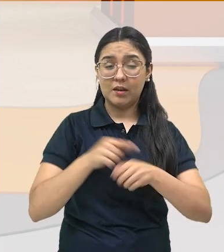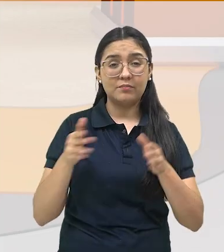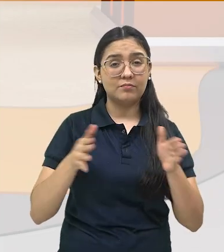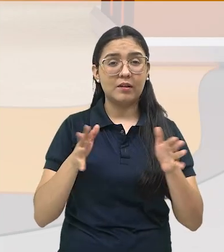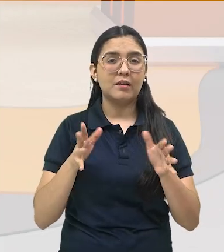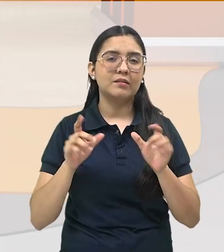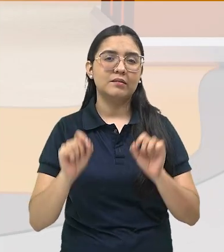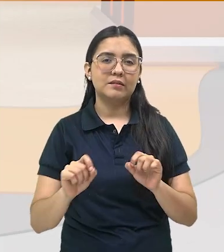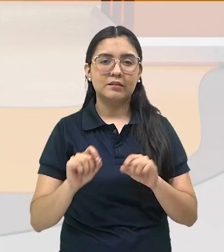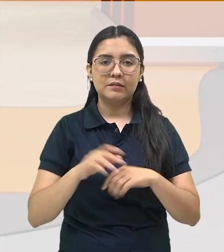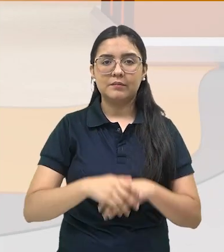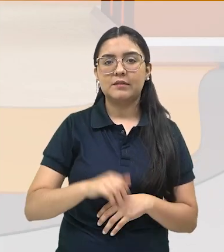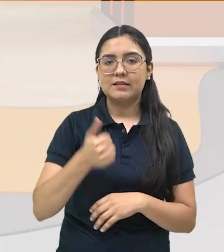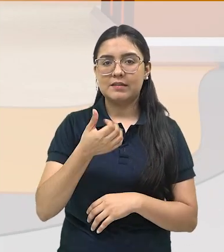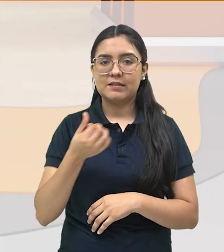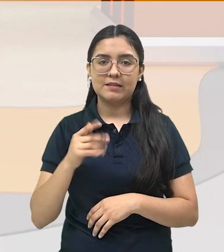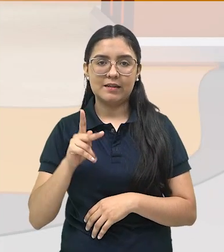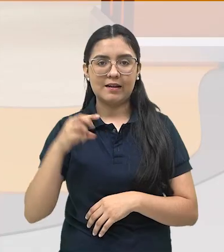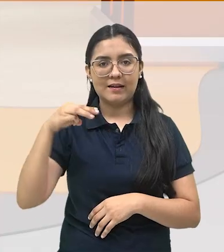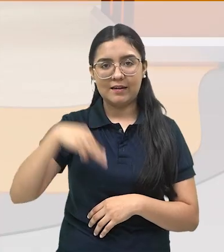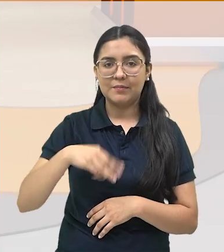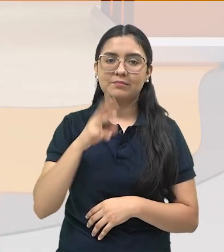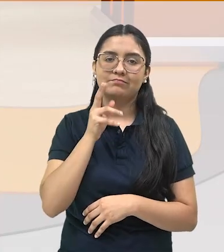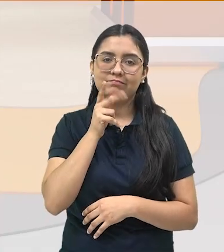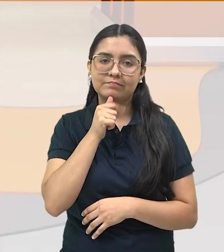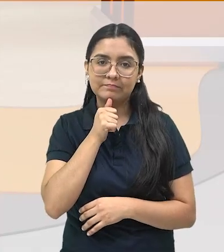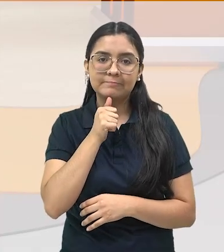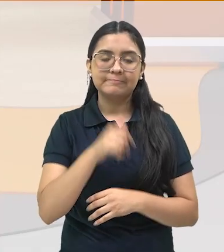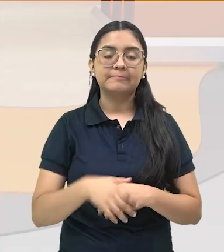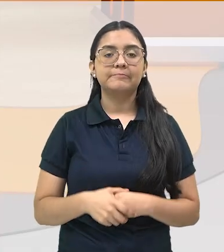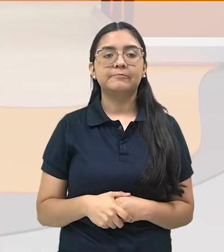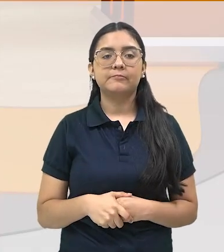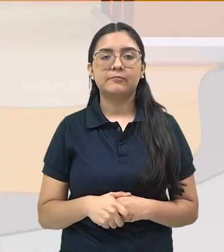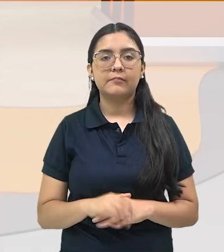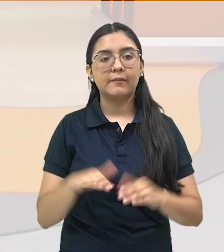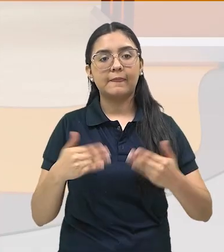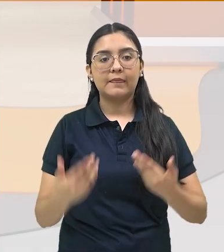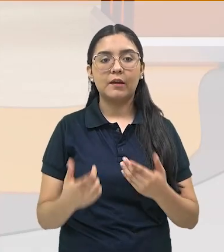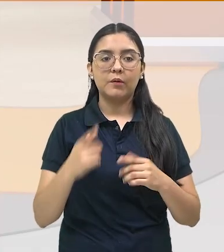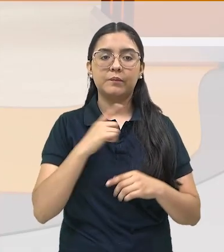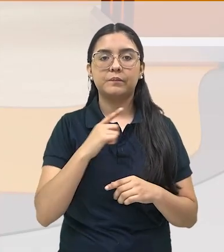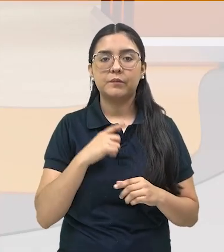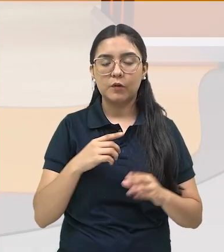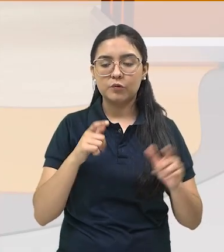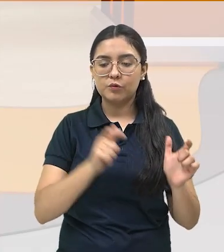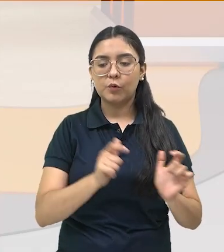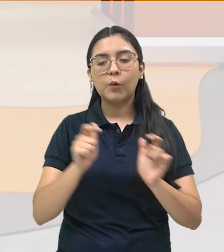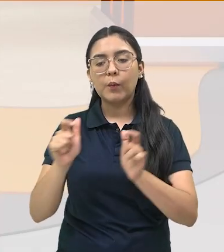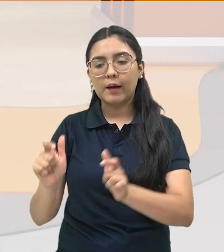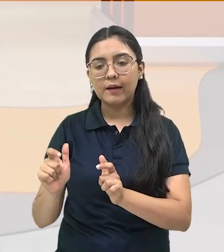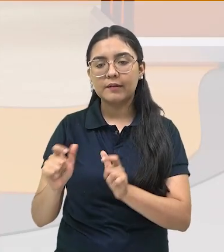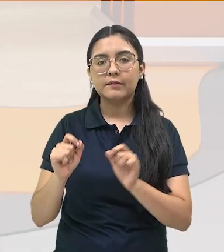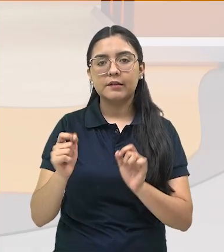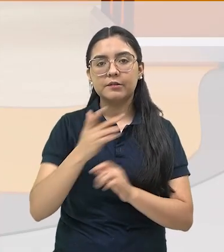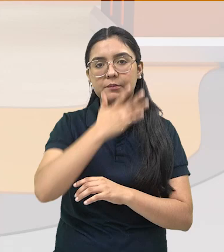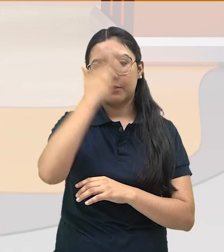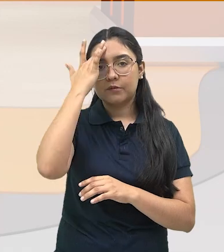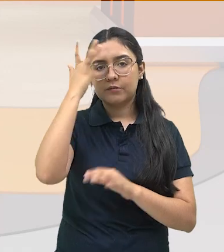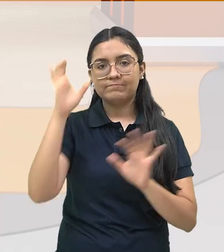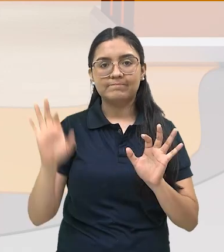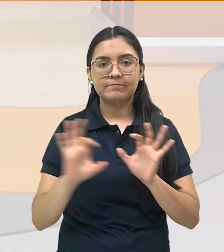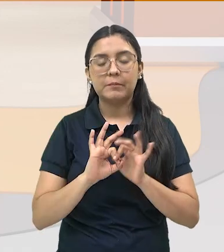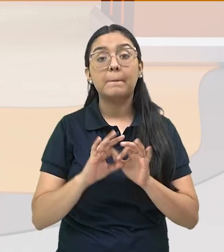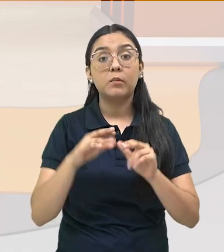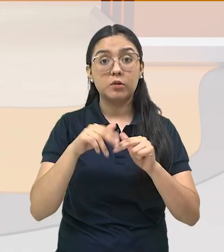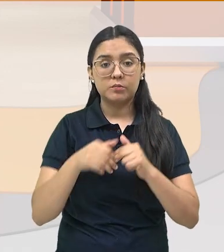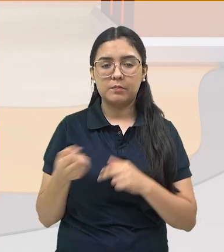numa velocidade de 16 quilômetros. Então, é nessa velocidade, por assim dizer, que os lugares, que as pessoas ali estão conectadas. Por isso,